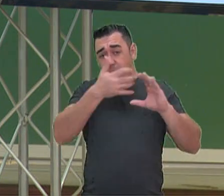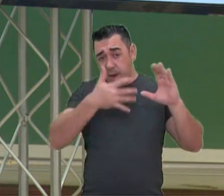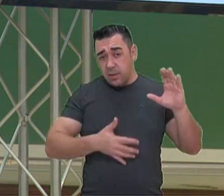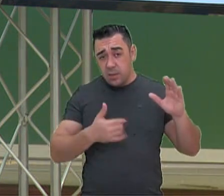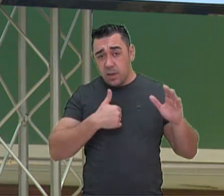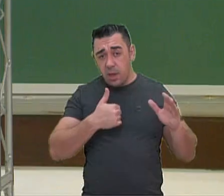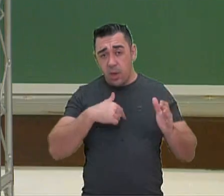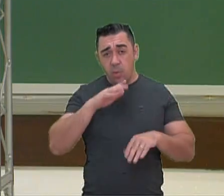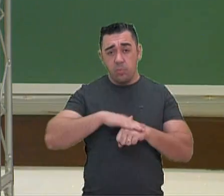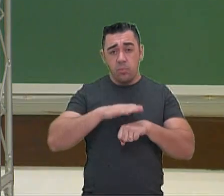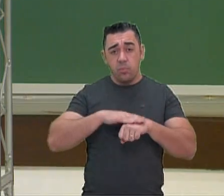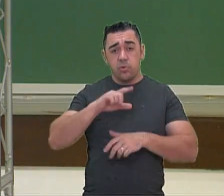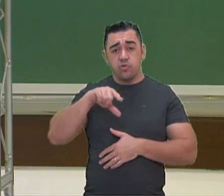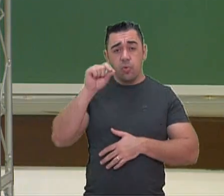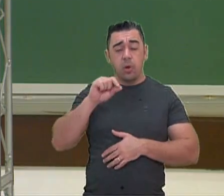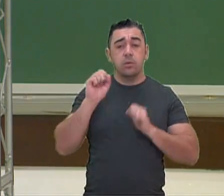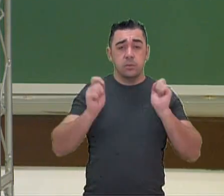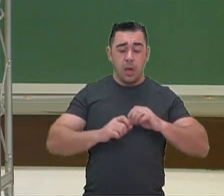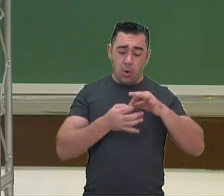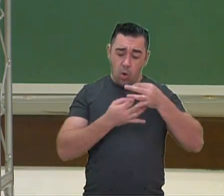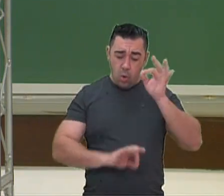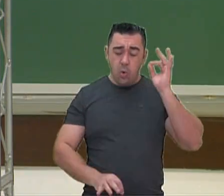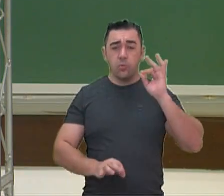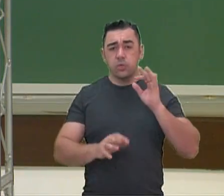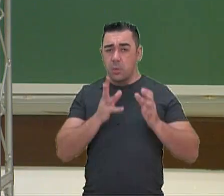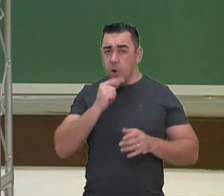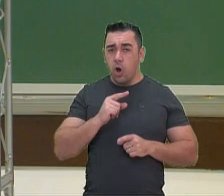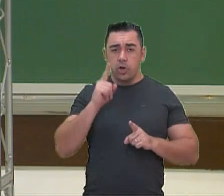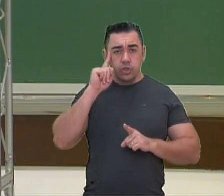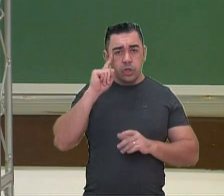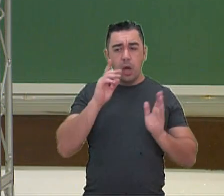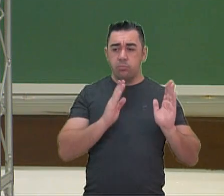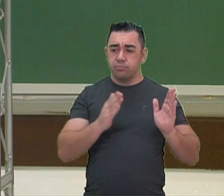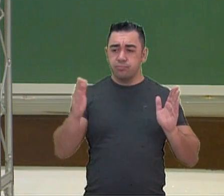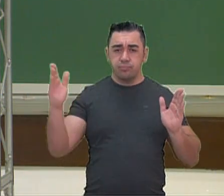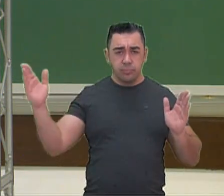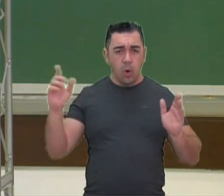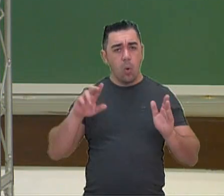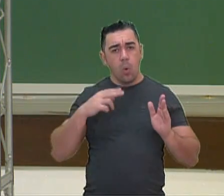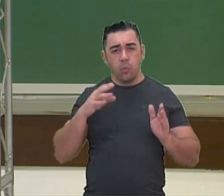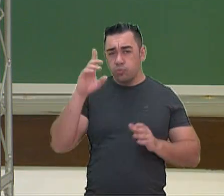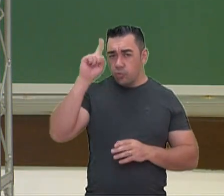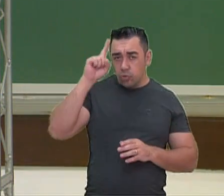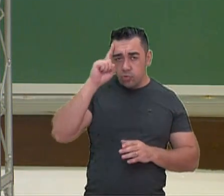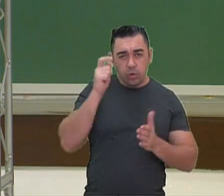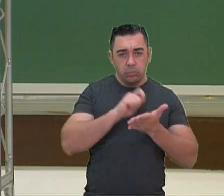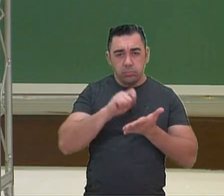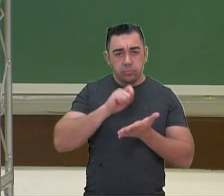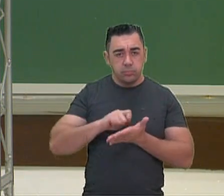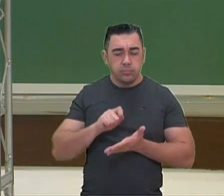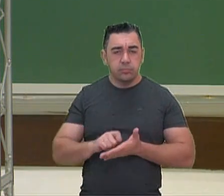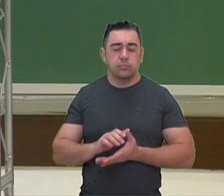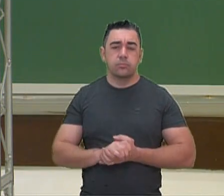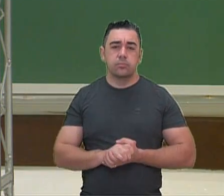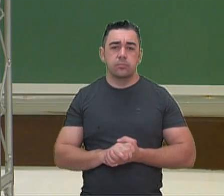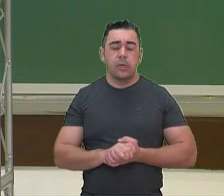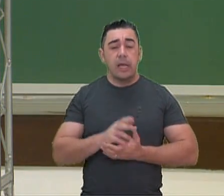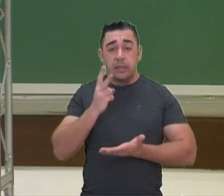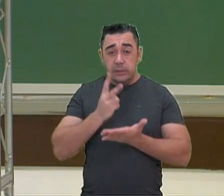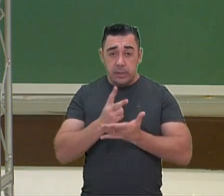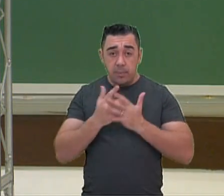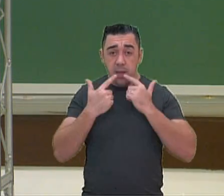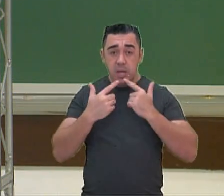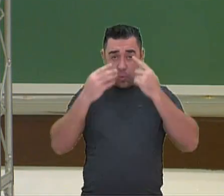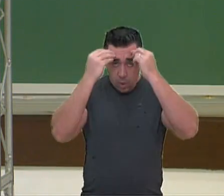característica. Pode ser escrito em longos ou curtos períodos. Linguagem empregada em primeira pessoa,